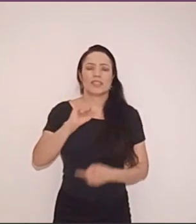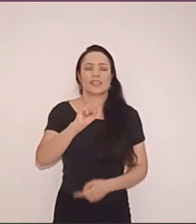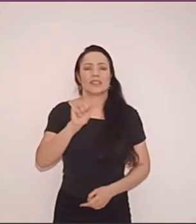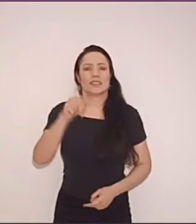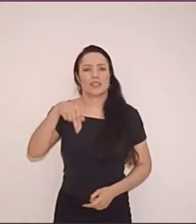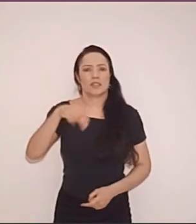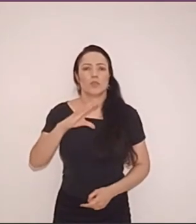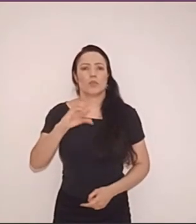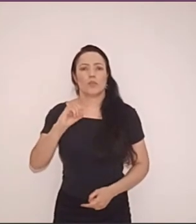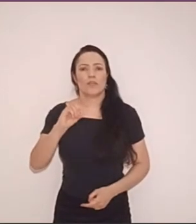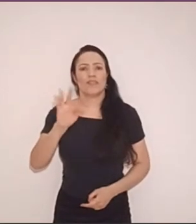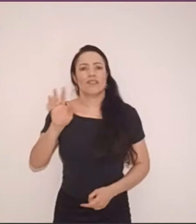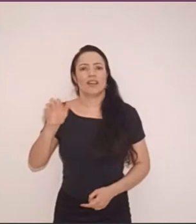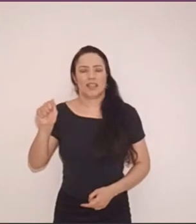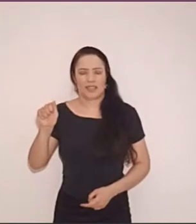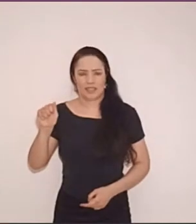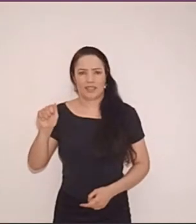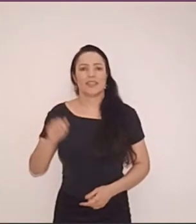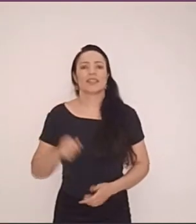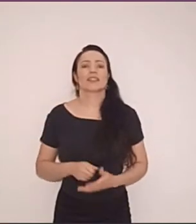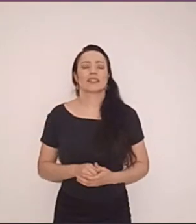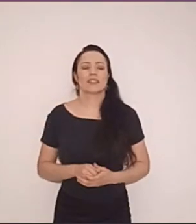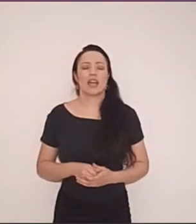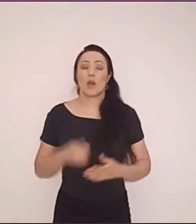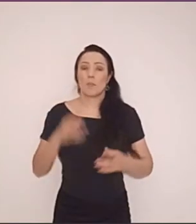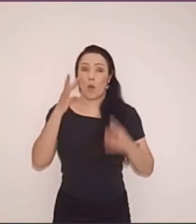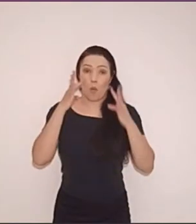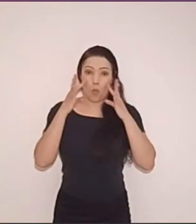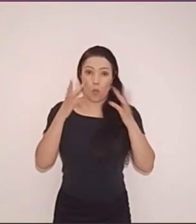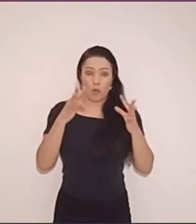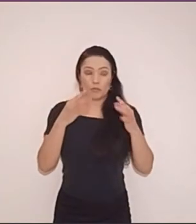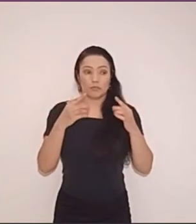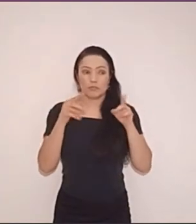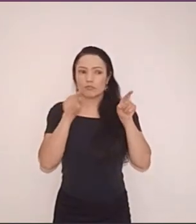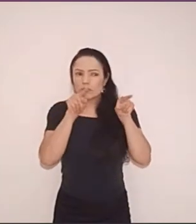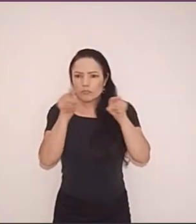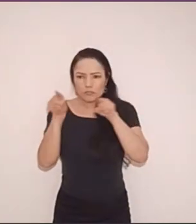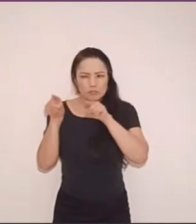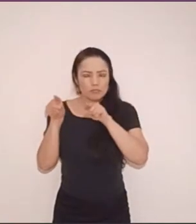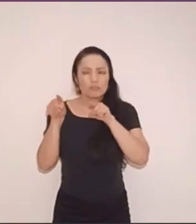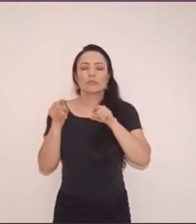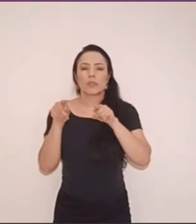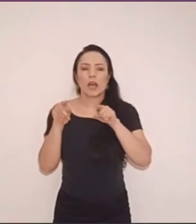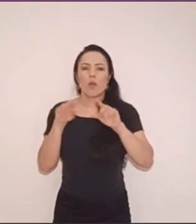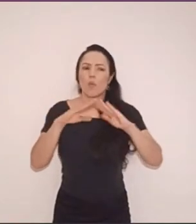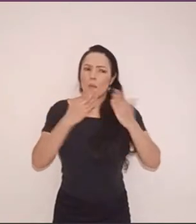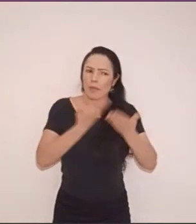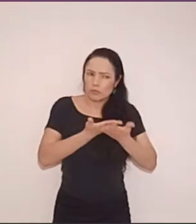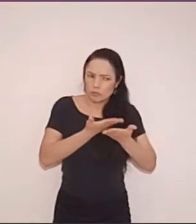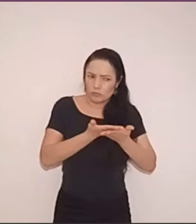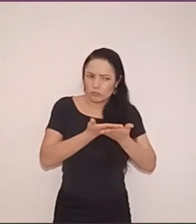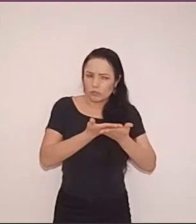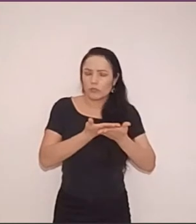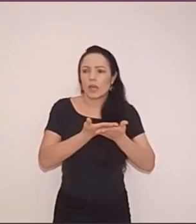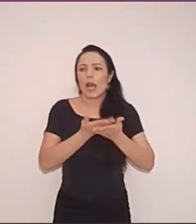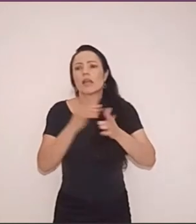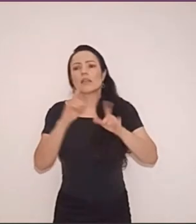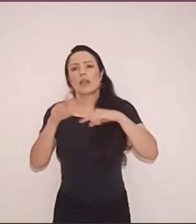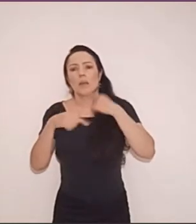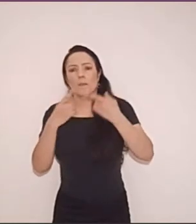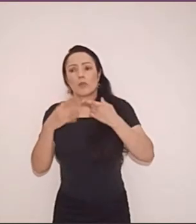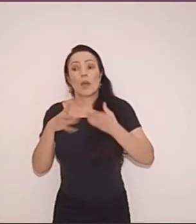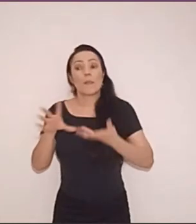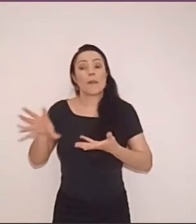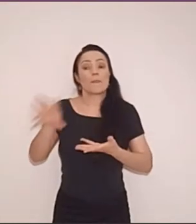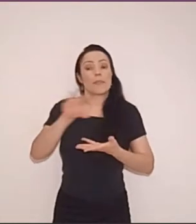observar o capim observar ocultar para estudar e voltar para tomar